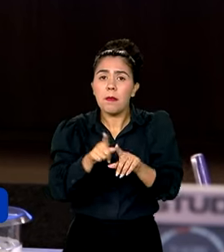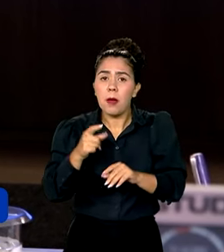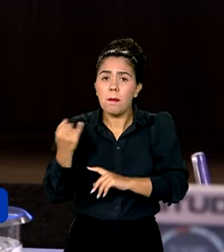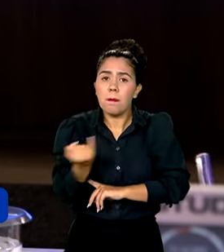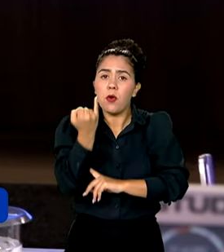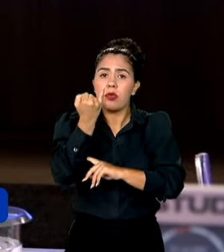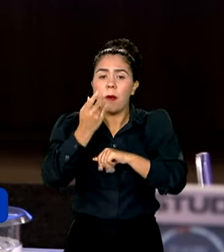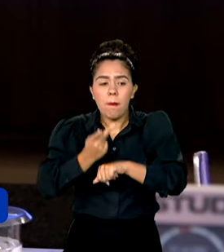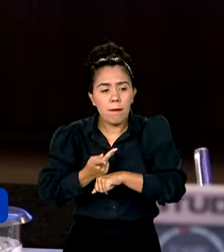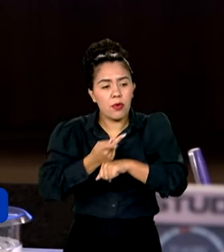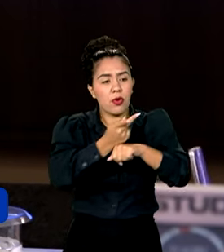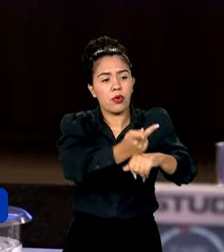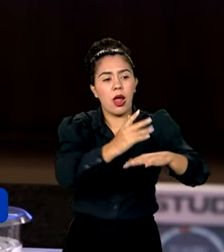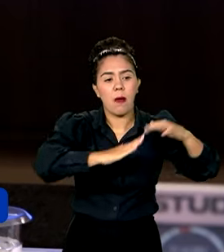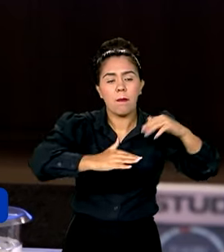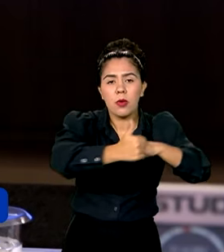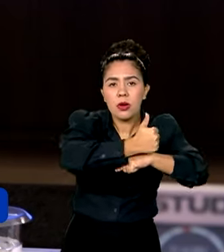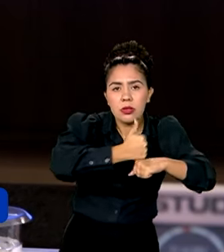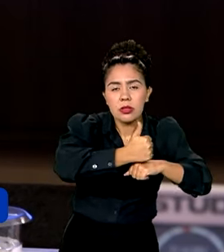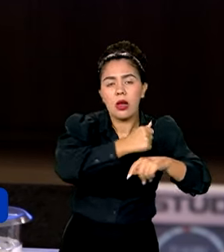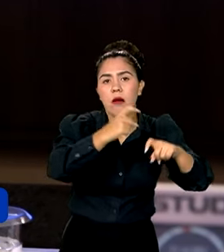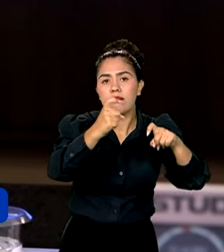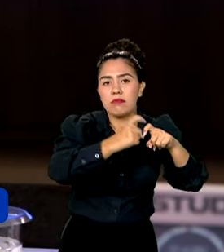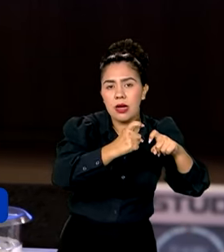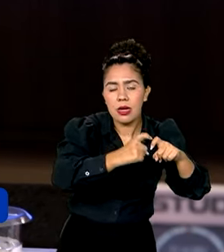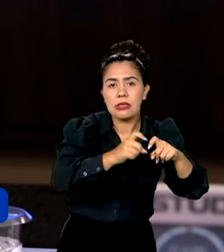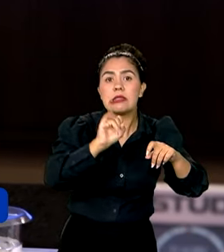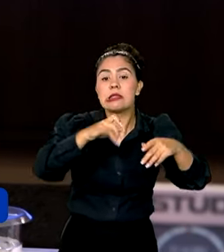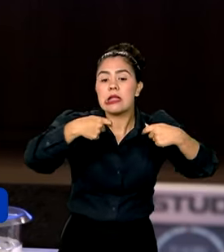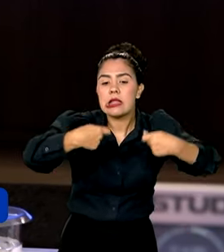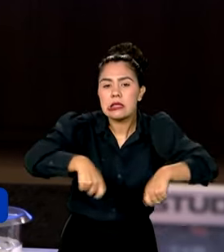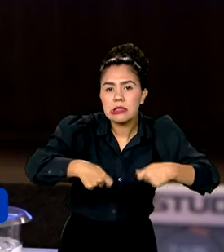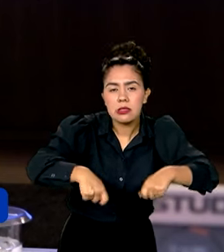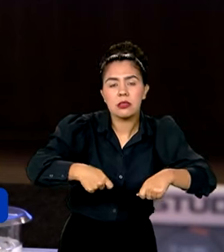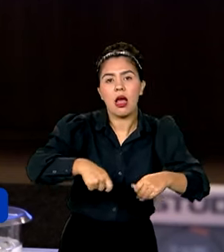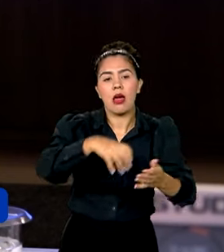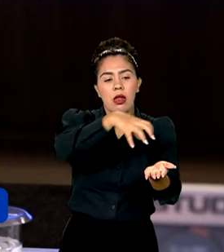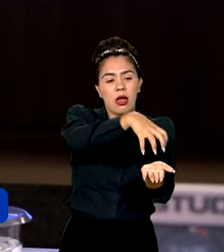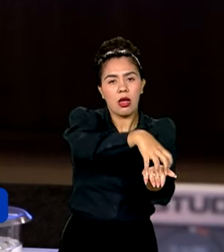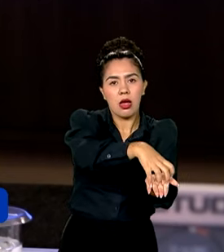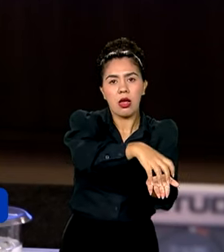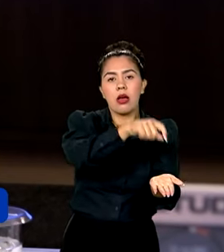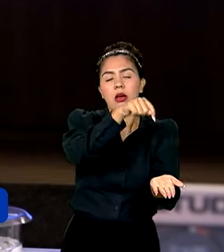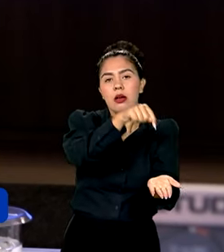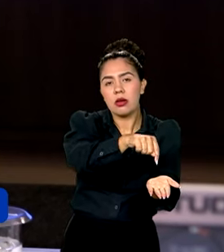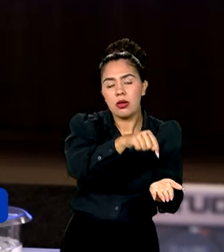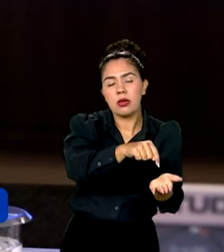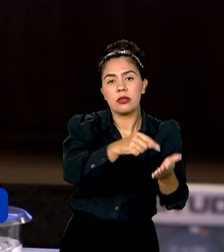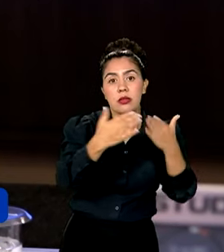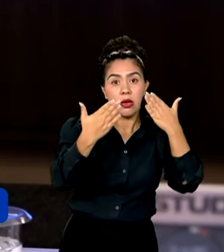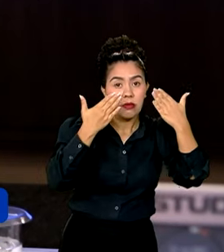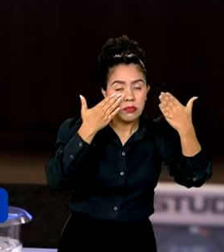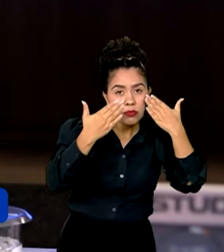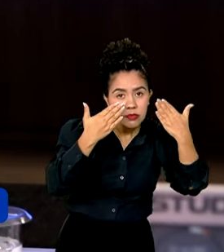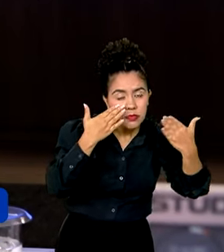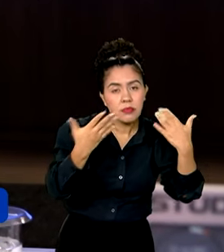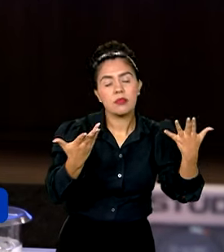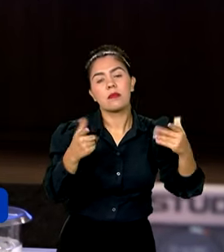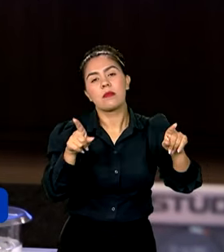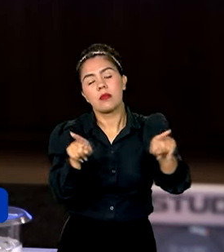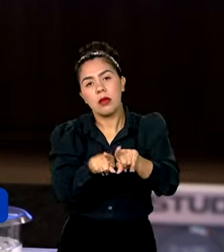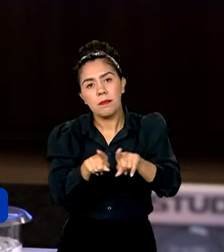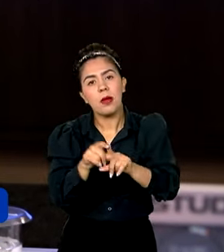também quando necessário o atendimento nos nossos centros de atenção psicossocial eh eh é